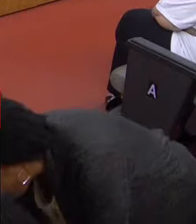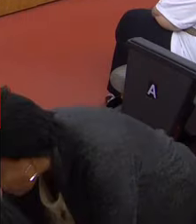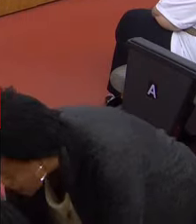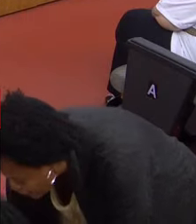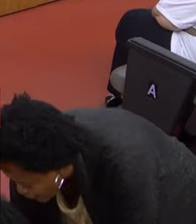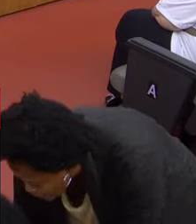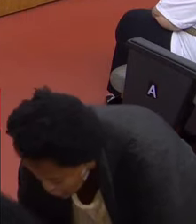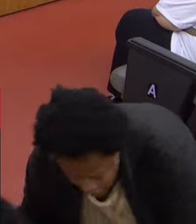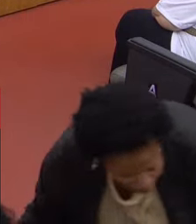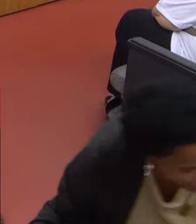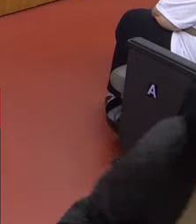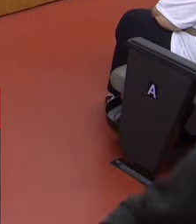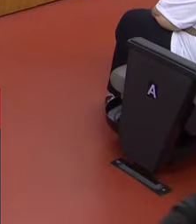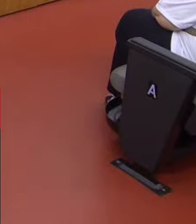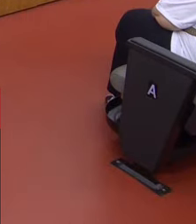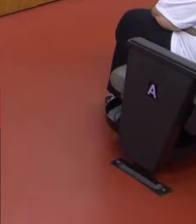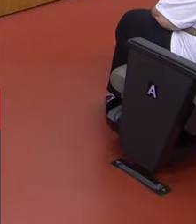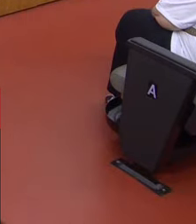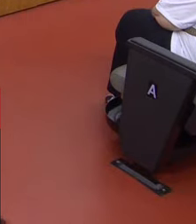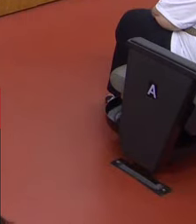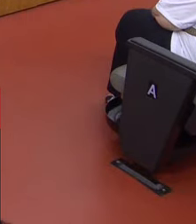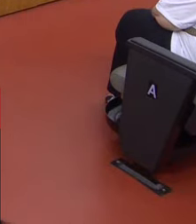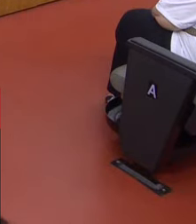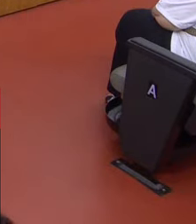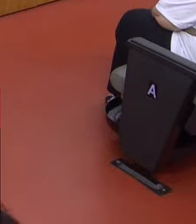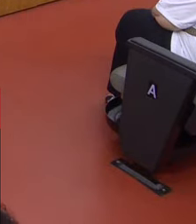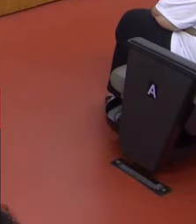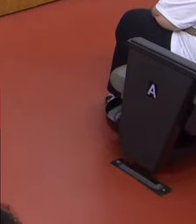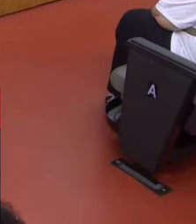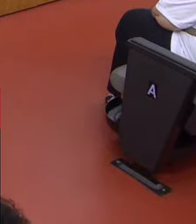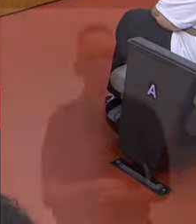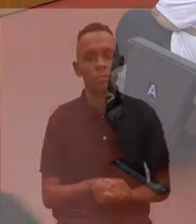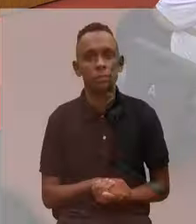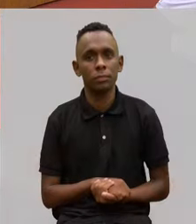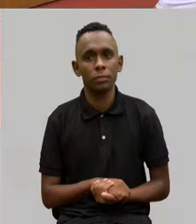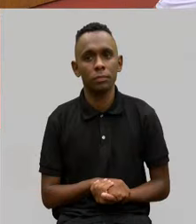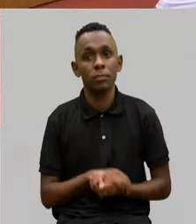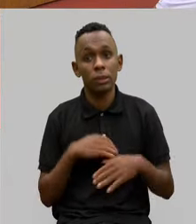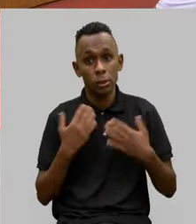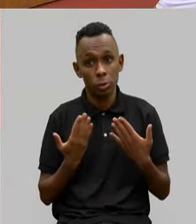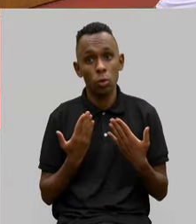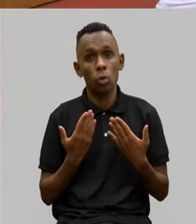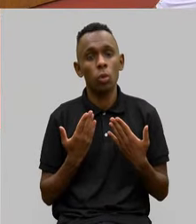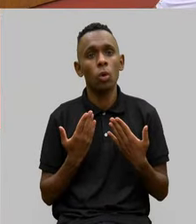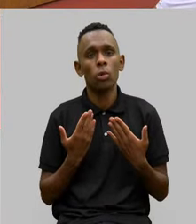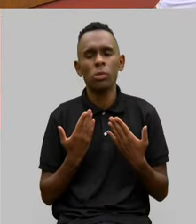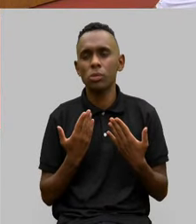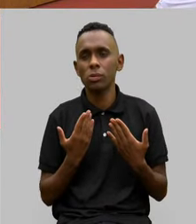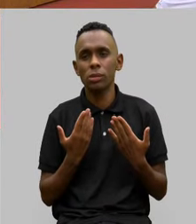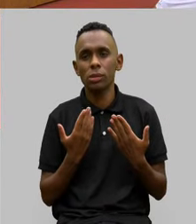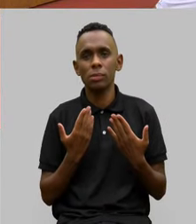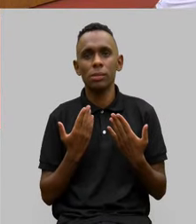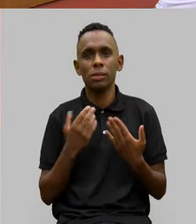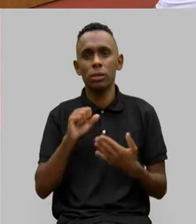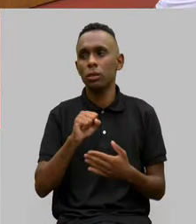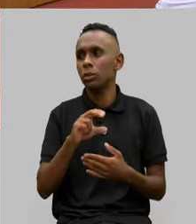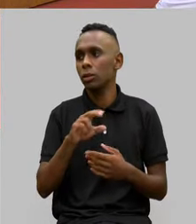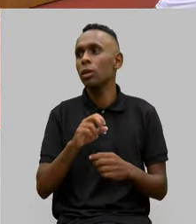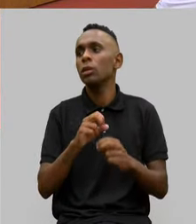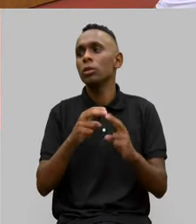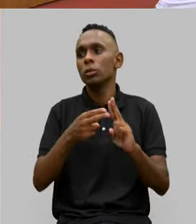do acesso aos tratamentos com cannabis medicinal por meio do SUS os